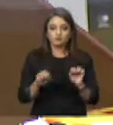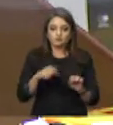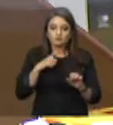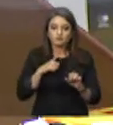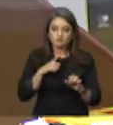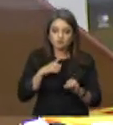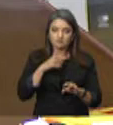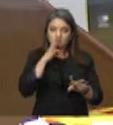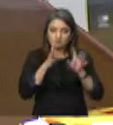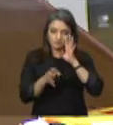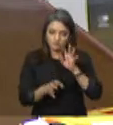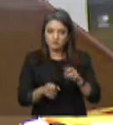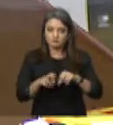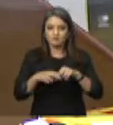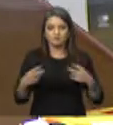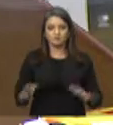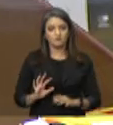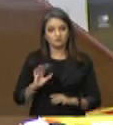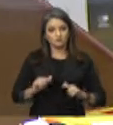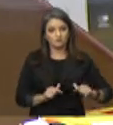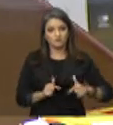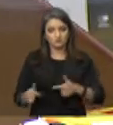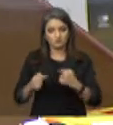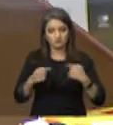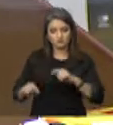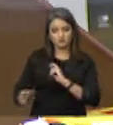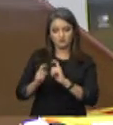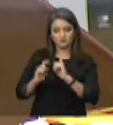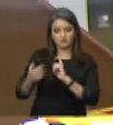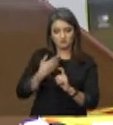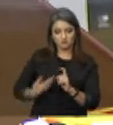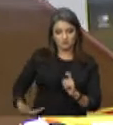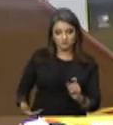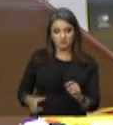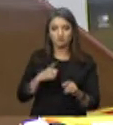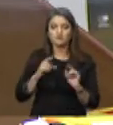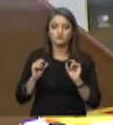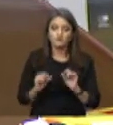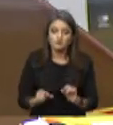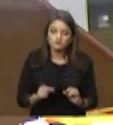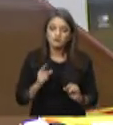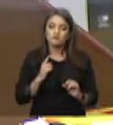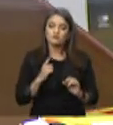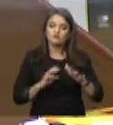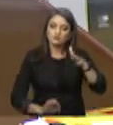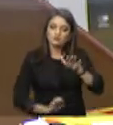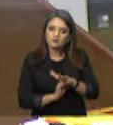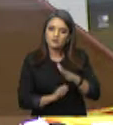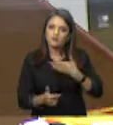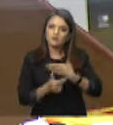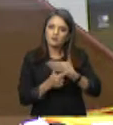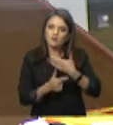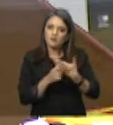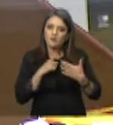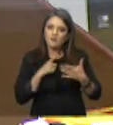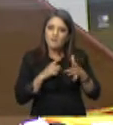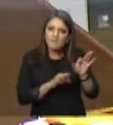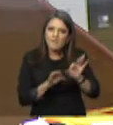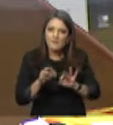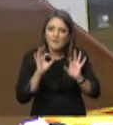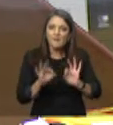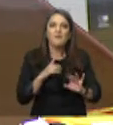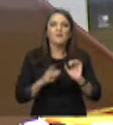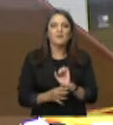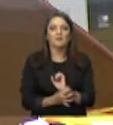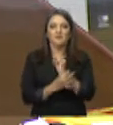responsabilização por atos de improbidade administrativa Tutelar a a probidade na organização do estado e no exercício de suas funções como forma